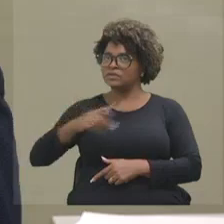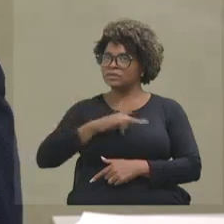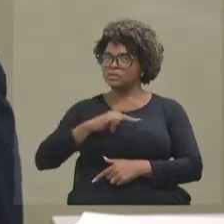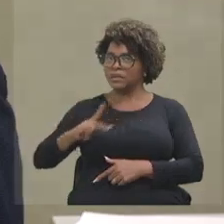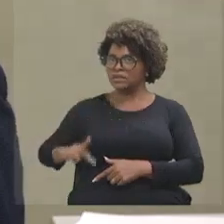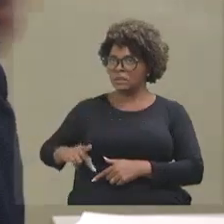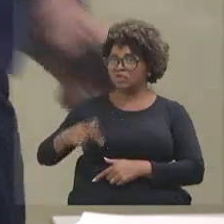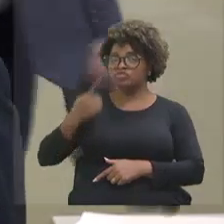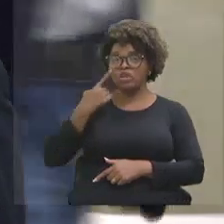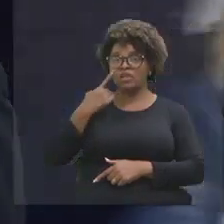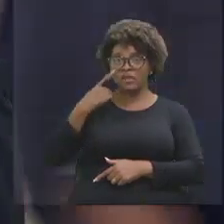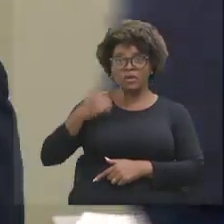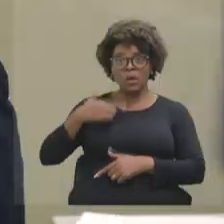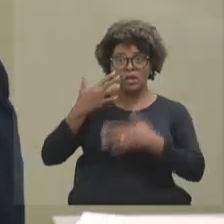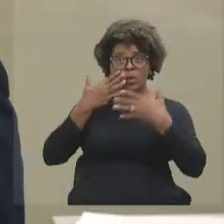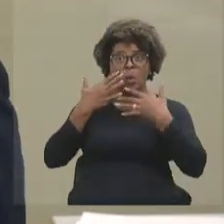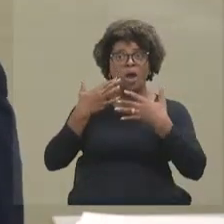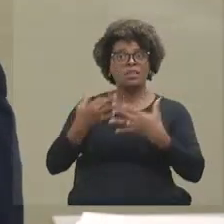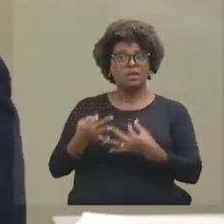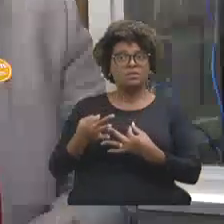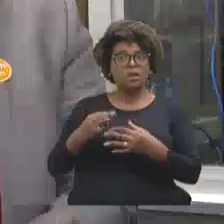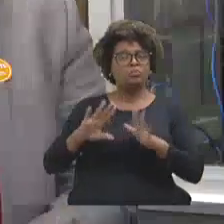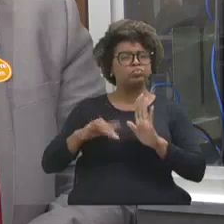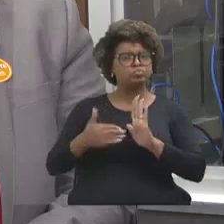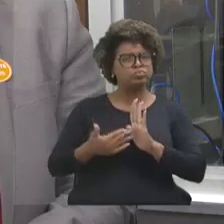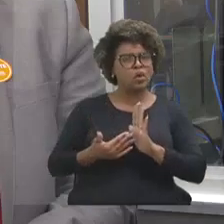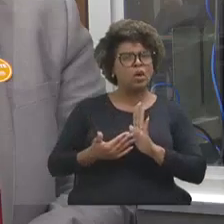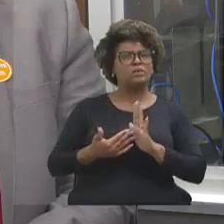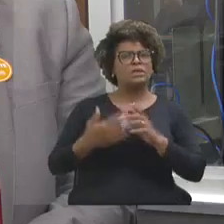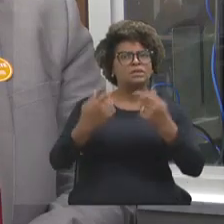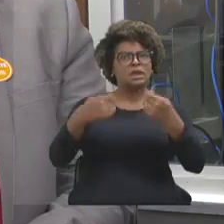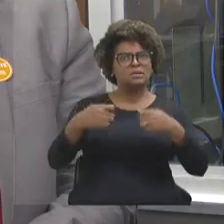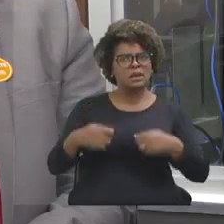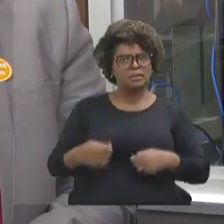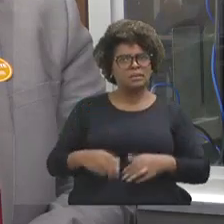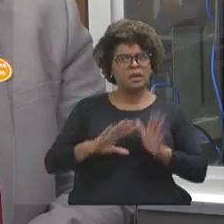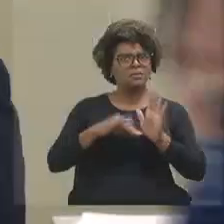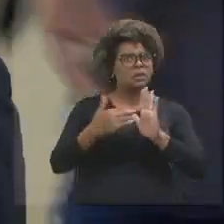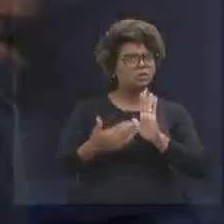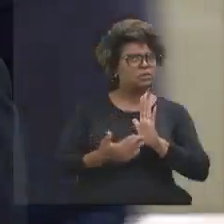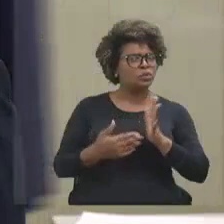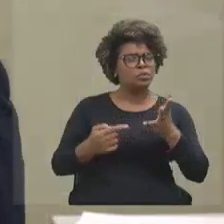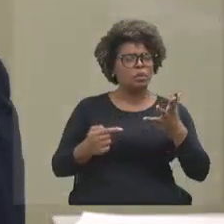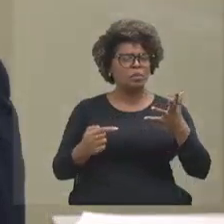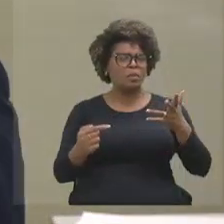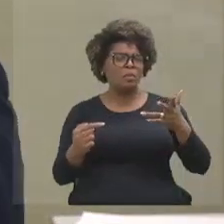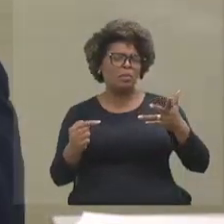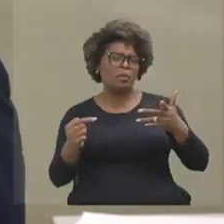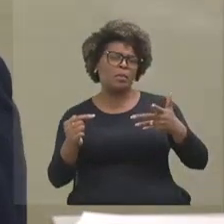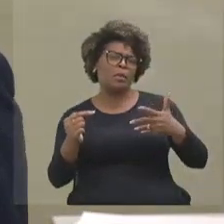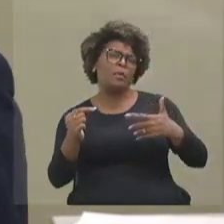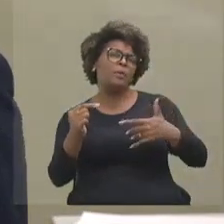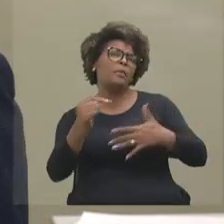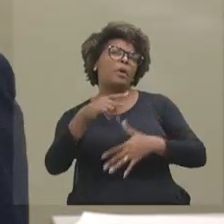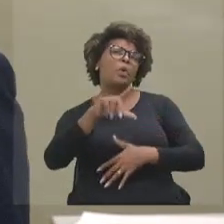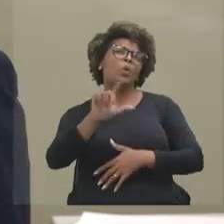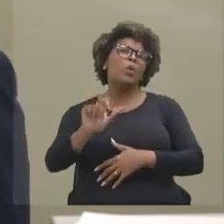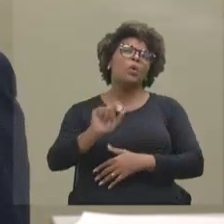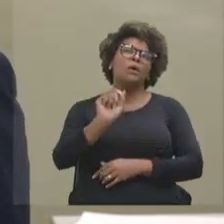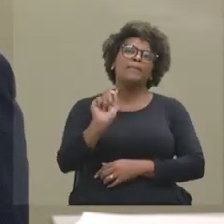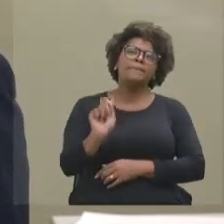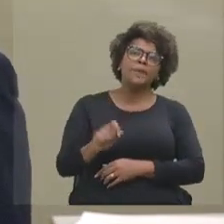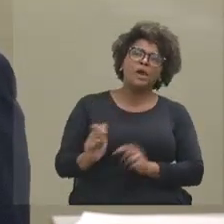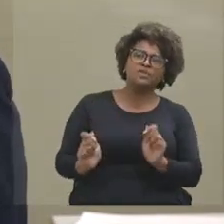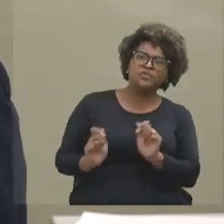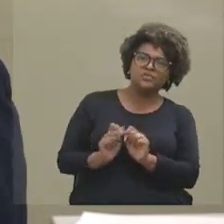essas demandas da comissão tudo que foi levado ao secretário os pontos de divergências aquilo que a gente pode fazer em conjunto